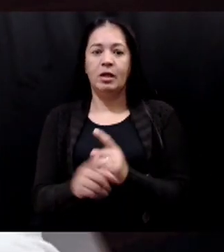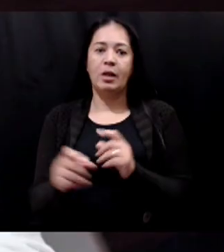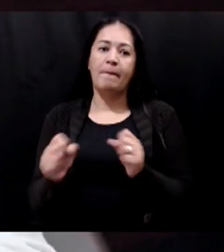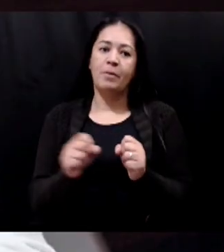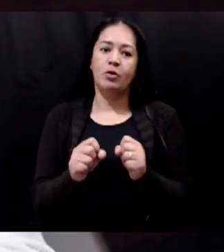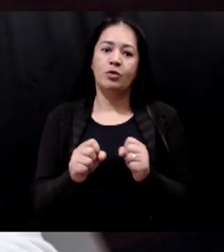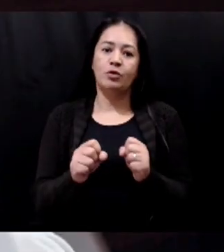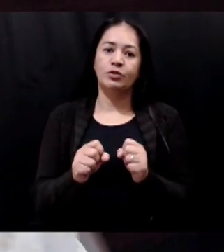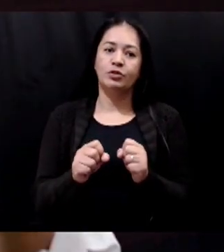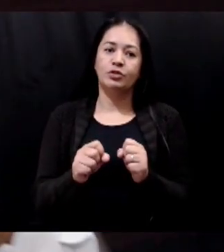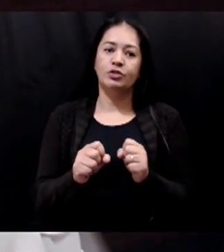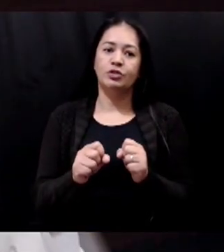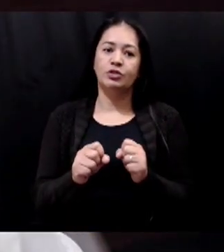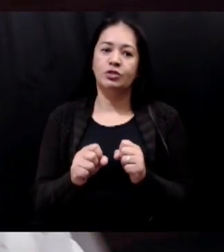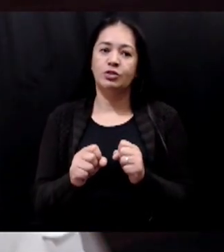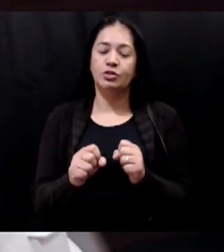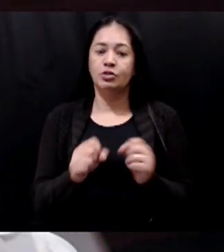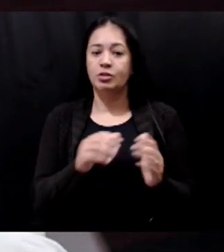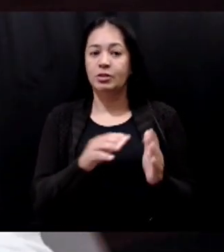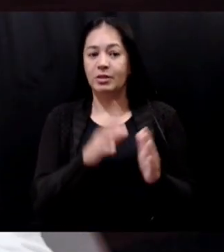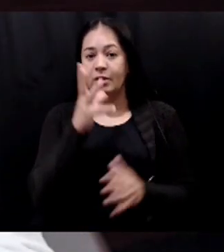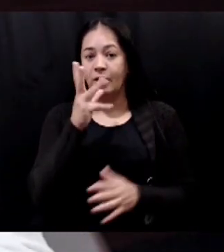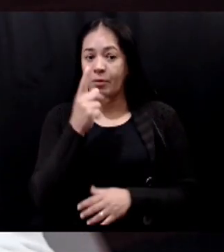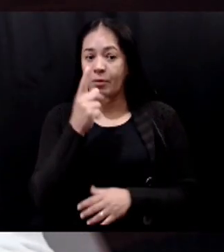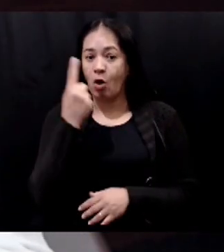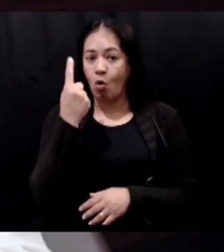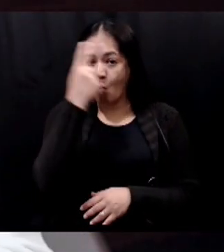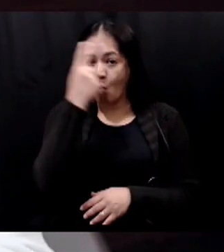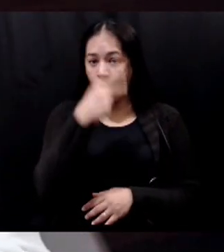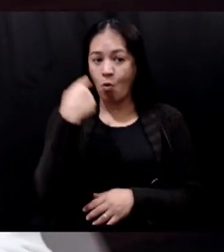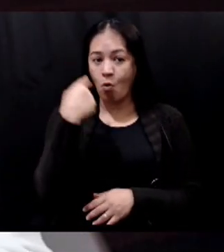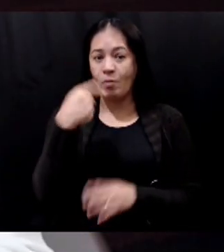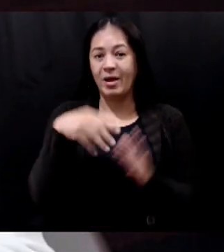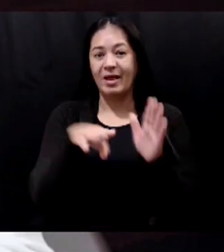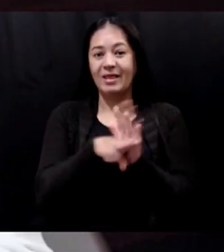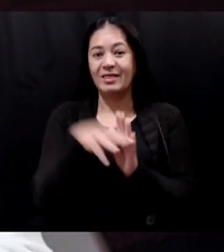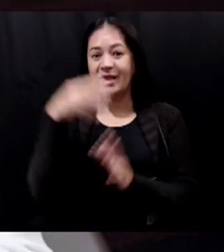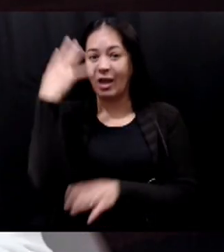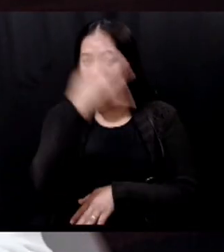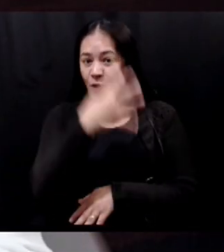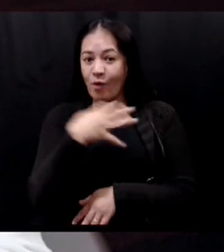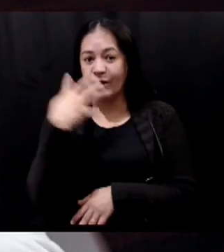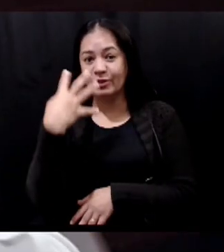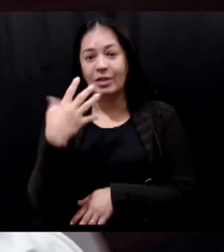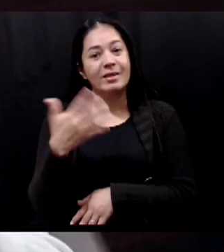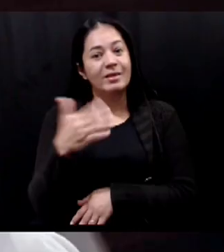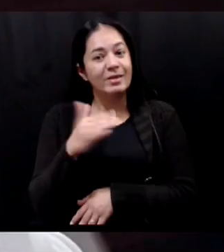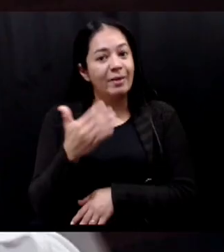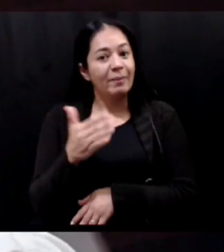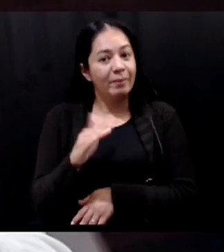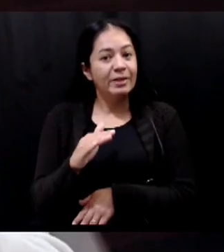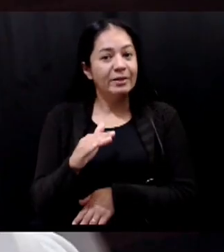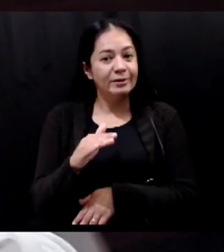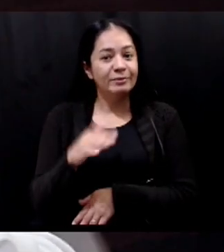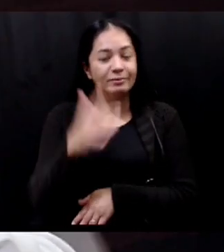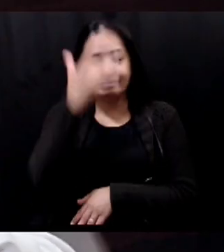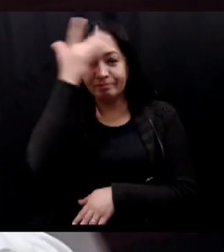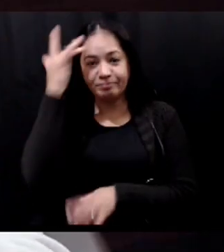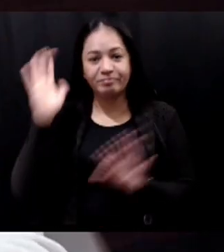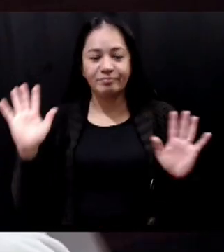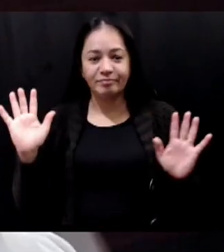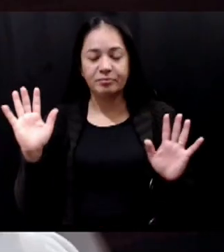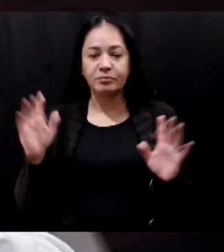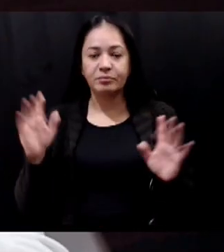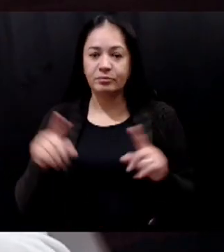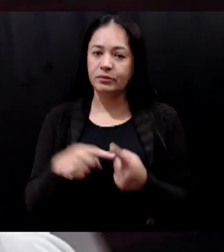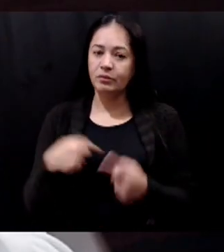né? A depender do que a gente vai encontrar na caixinha preta do avião, mas depois que a gente trata isso e a